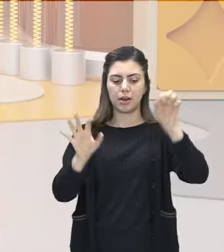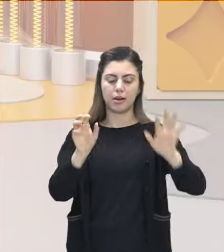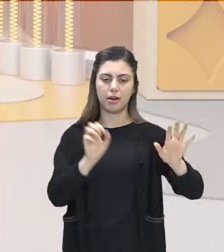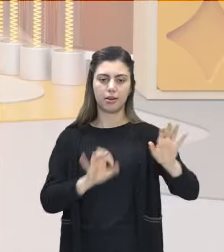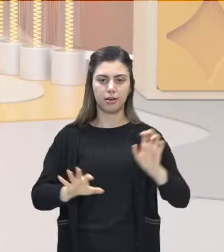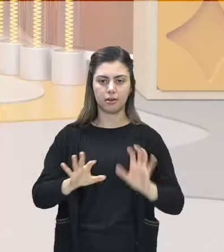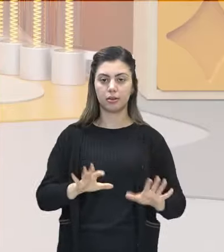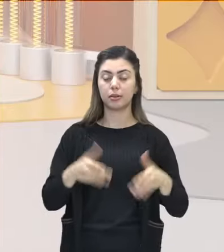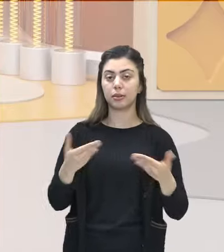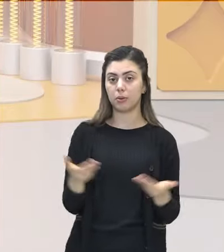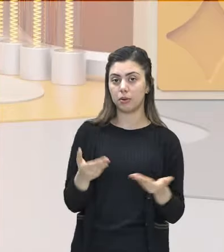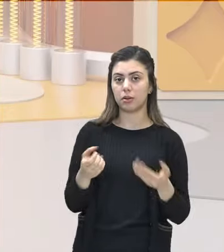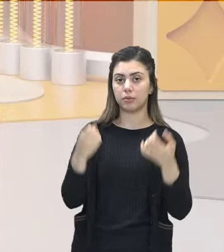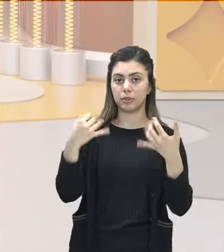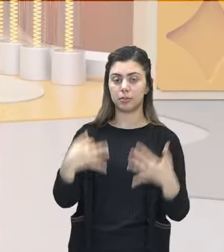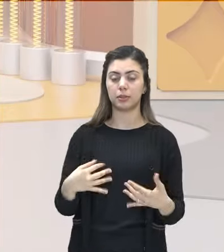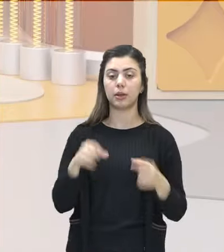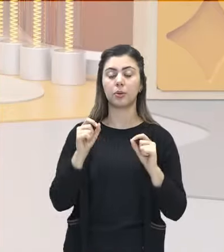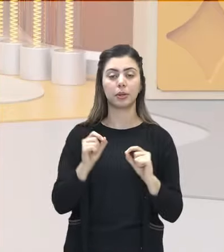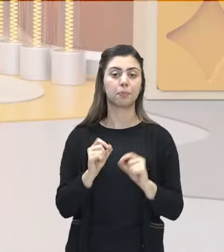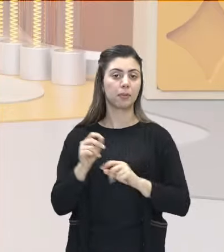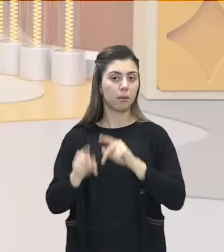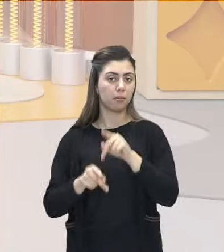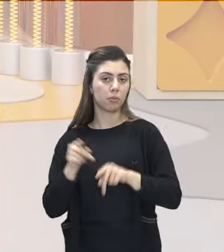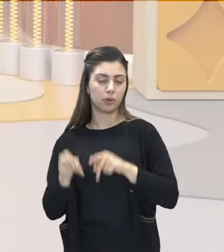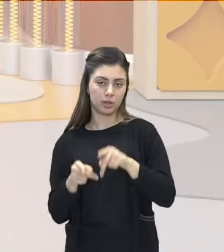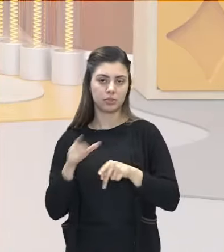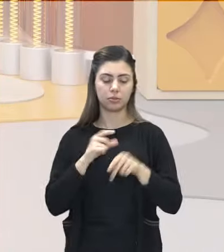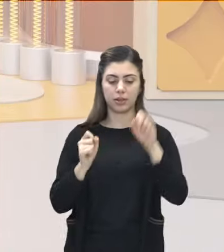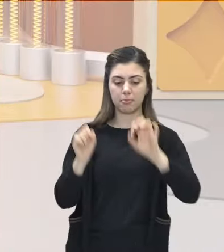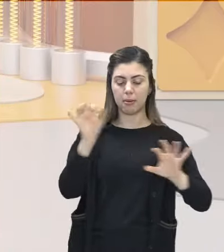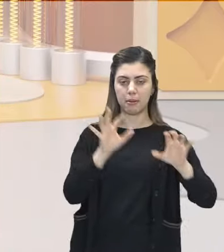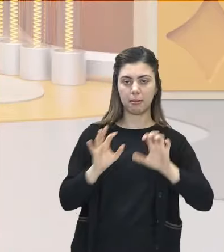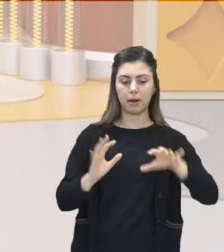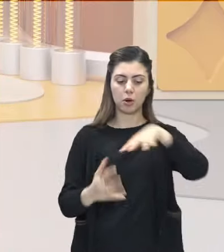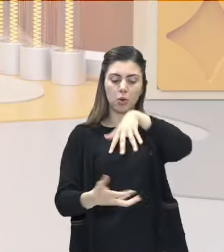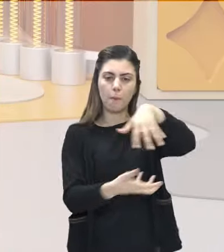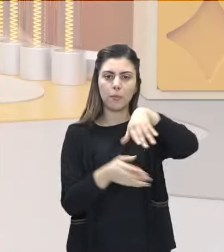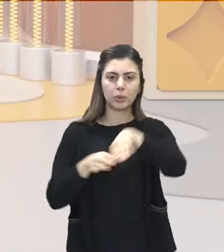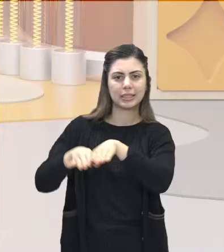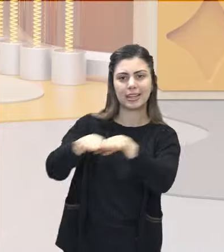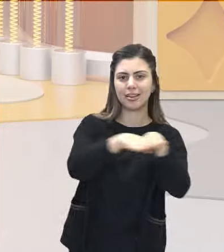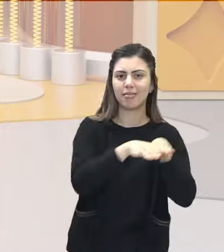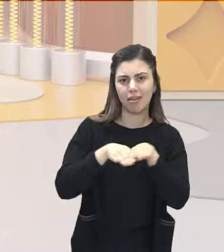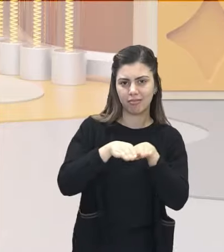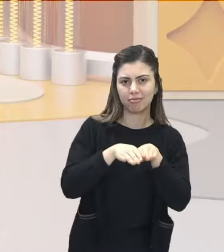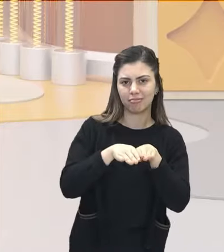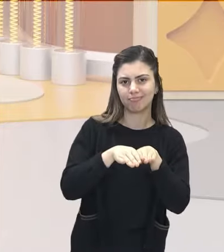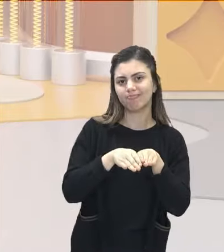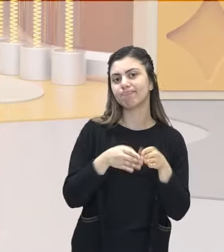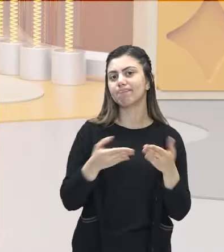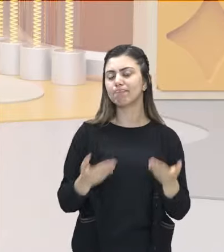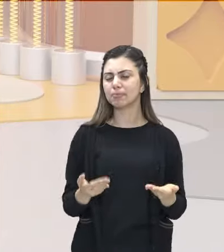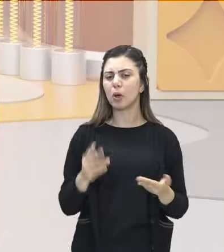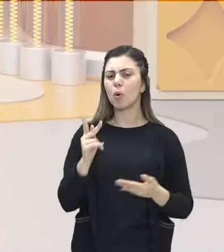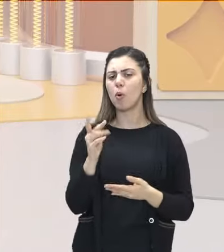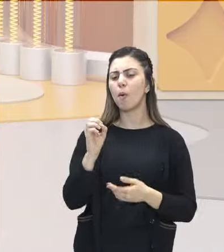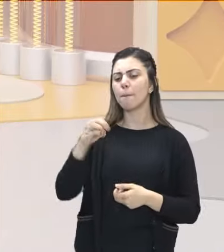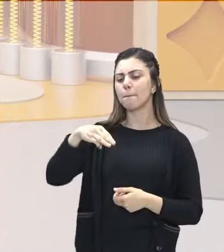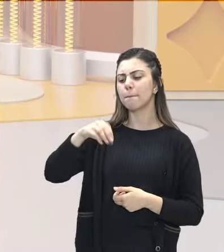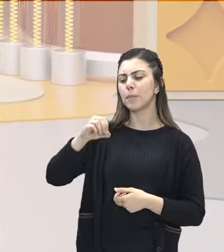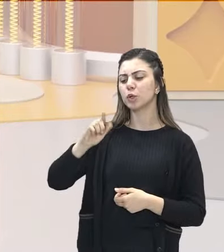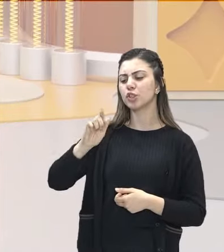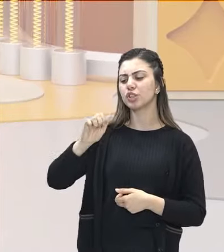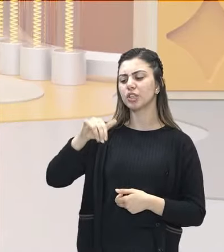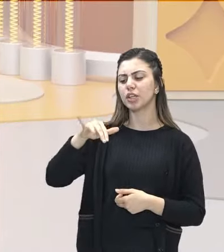dizendo que a distribuição da população mundial ela não é homogênea o que significa dizer homogênea Professor significa dizer